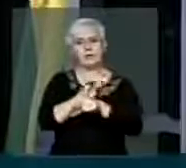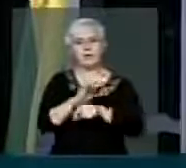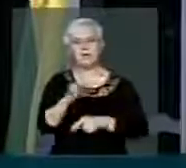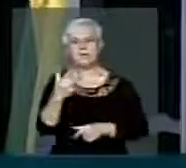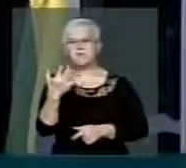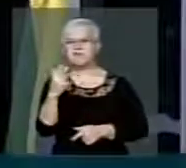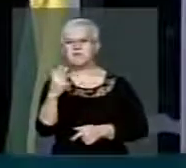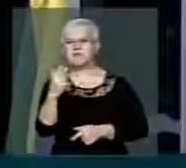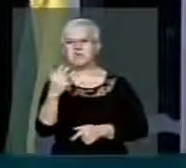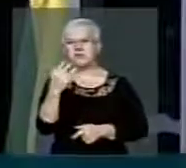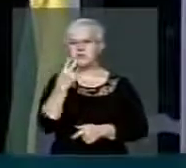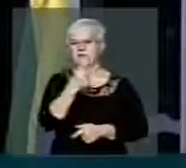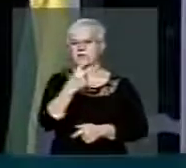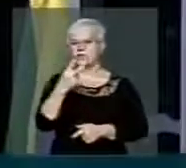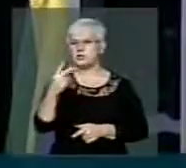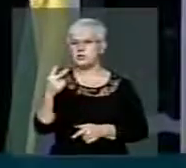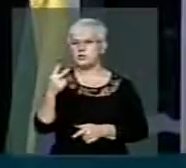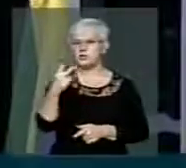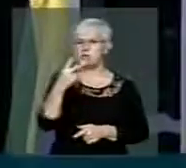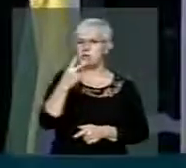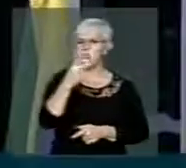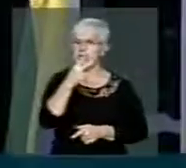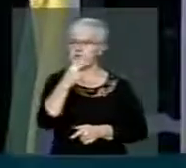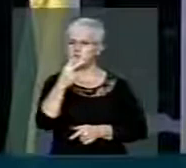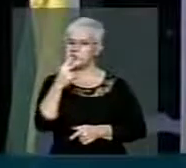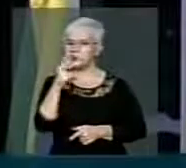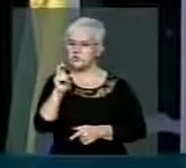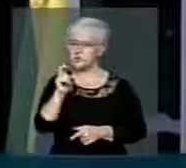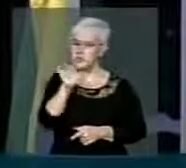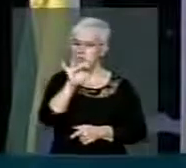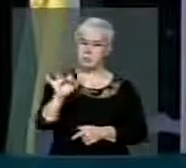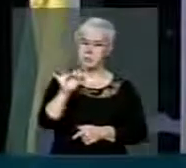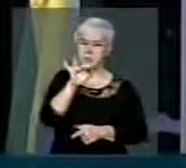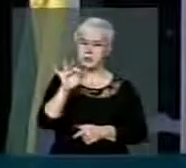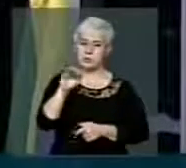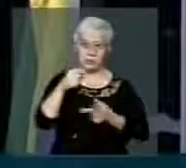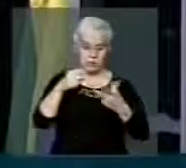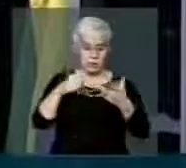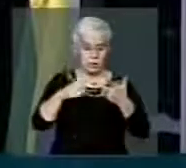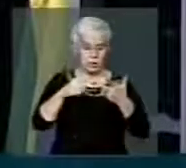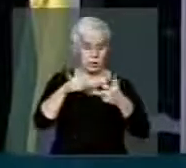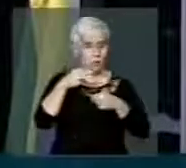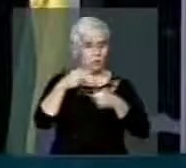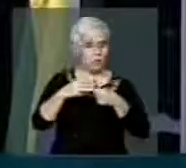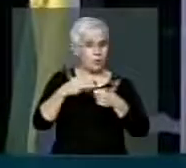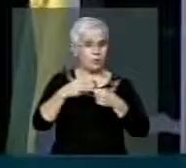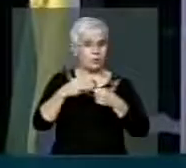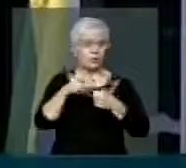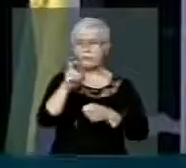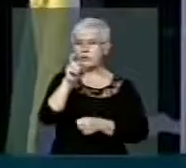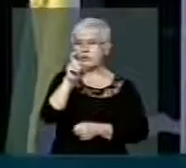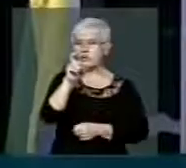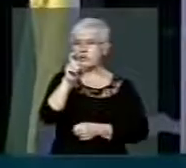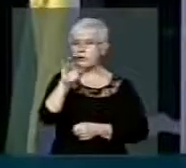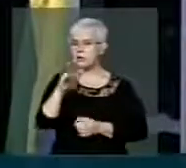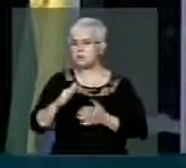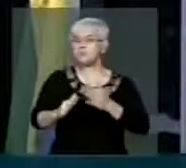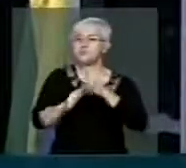caminha de 22% a 27%, sobrando aos municípios algo em torno de 5% a